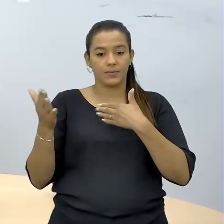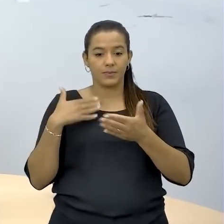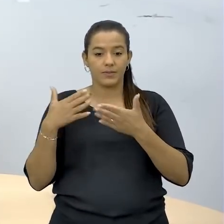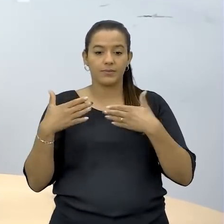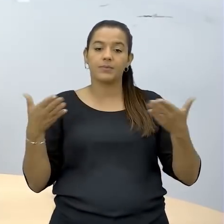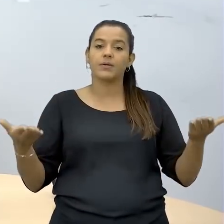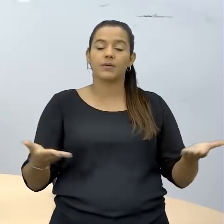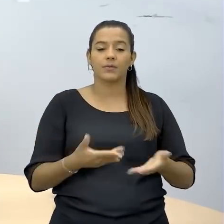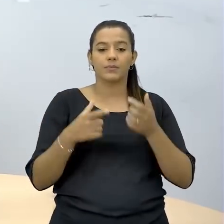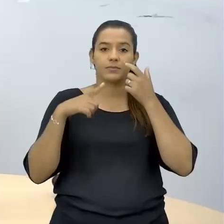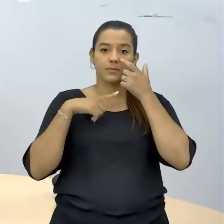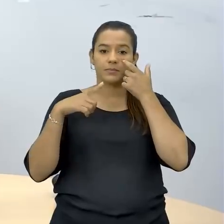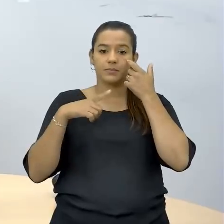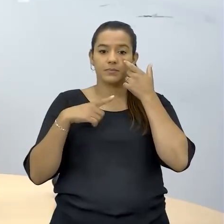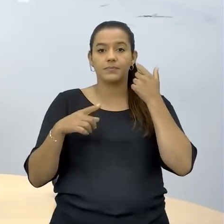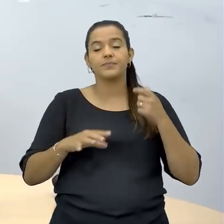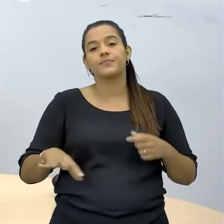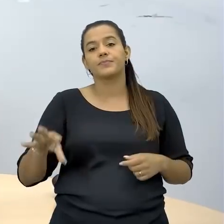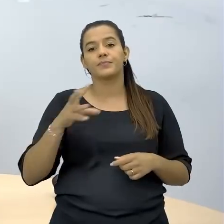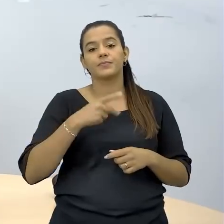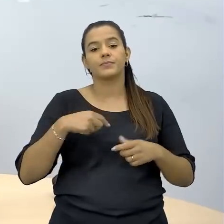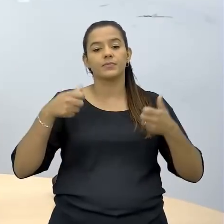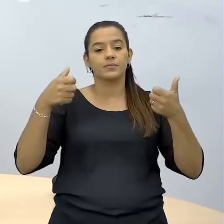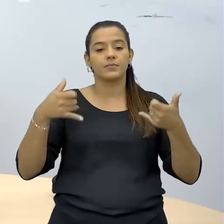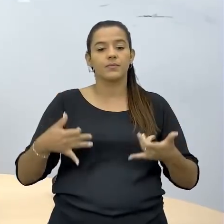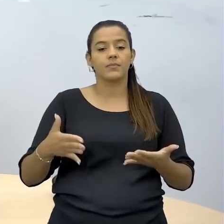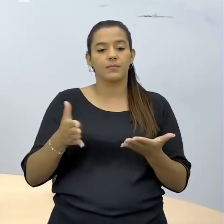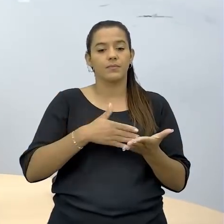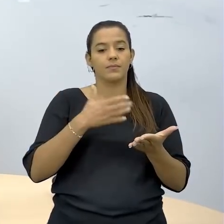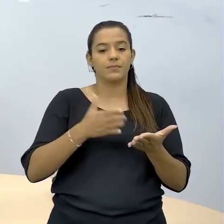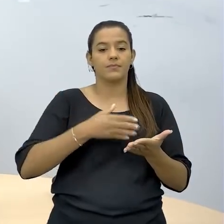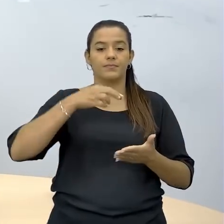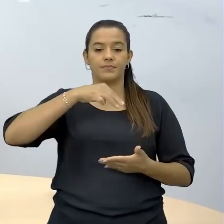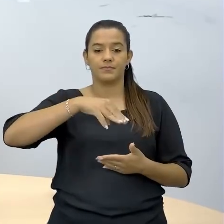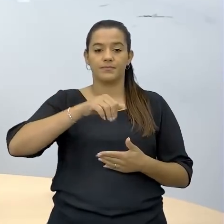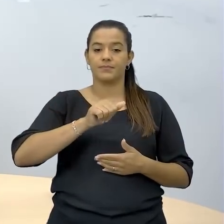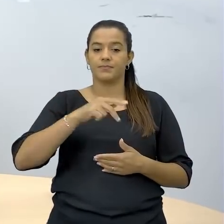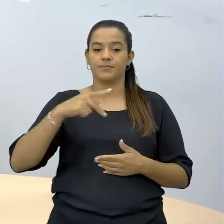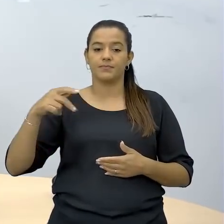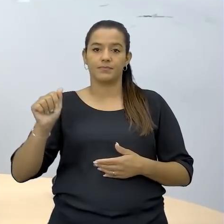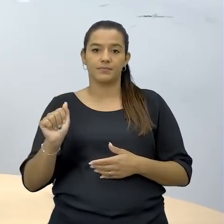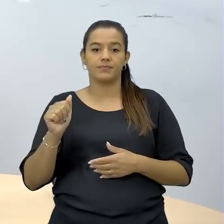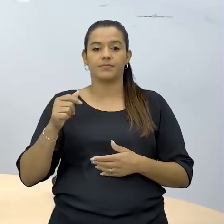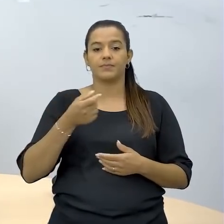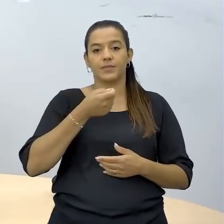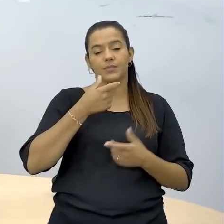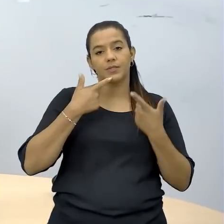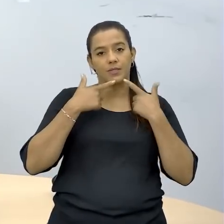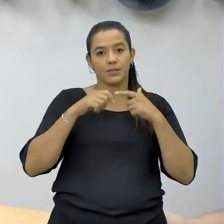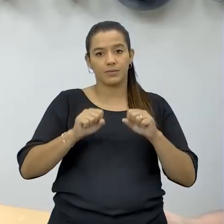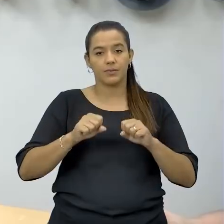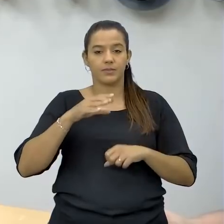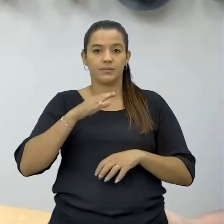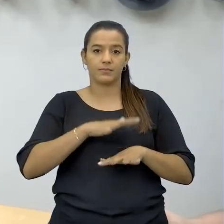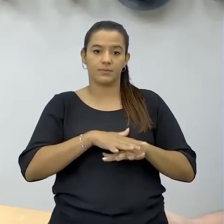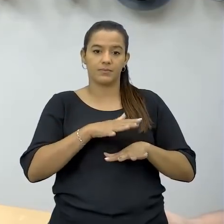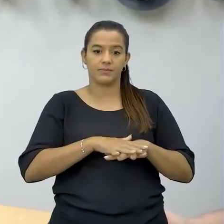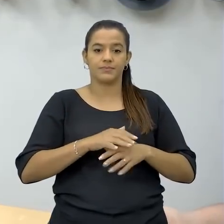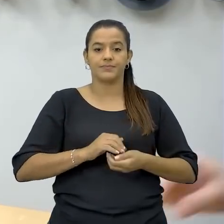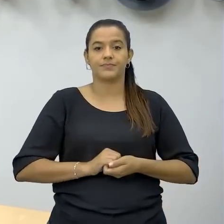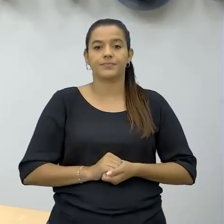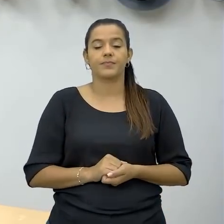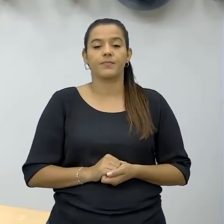que nós vamos ter sobre o mapa de linguagens e matemática. Bom, então vamos à